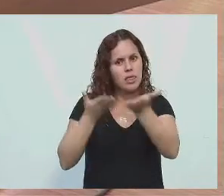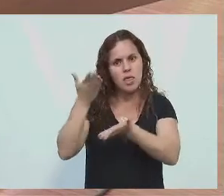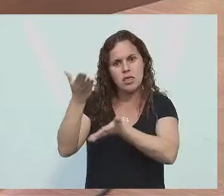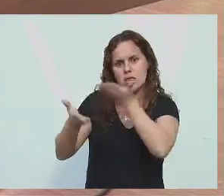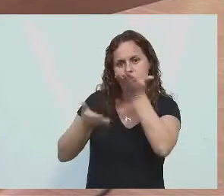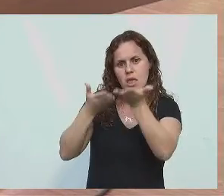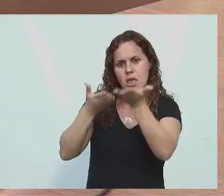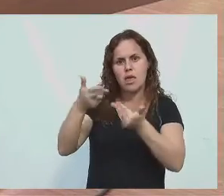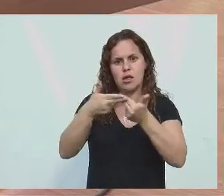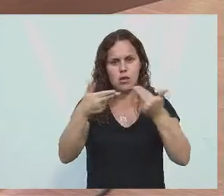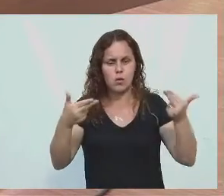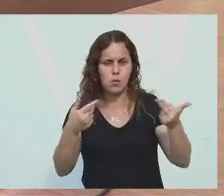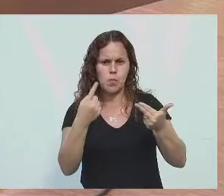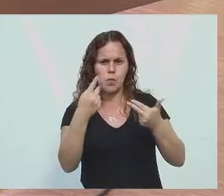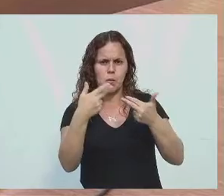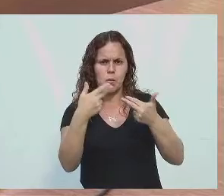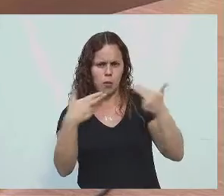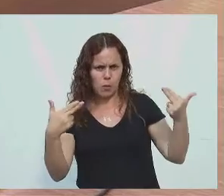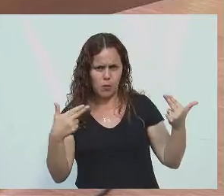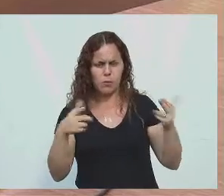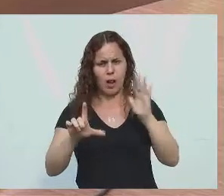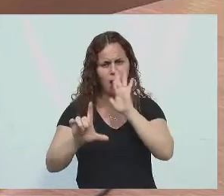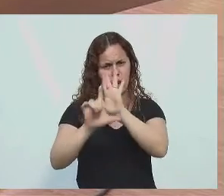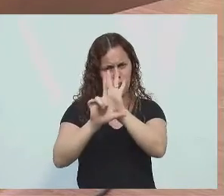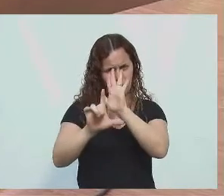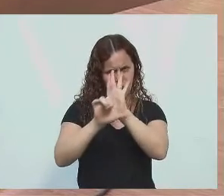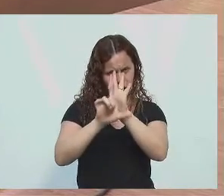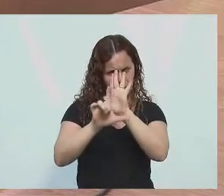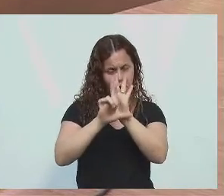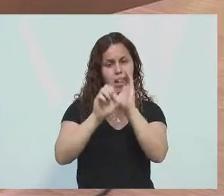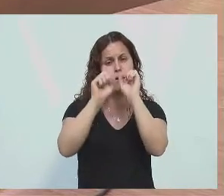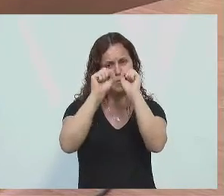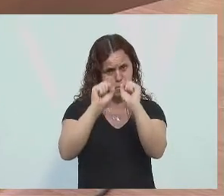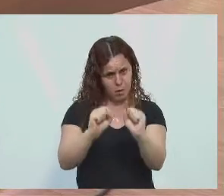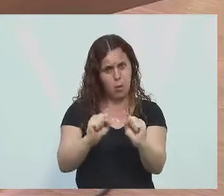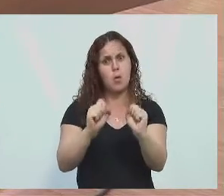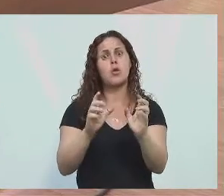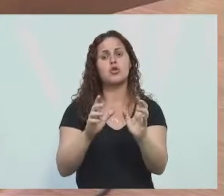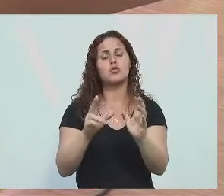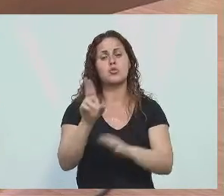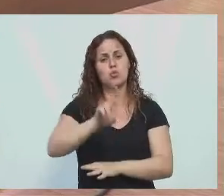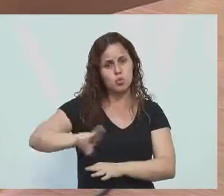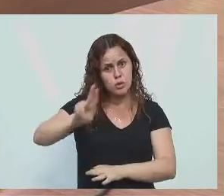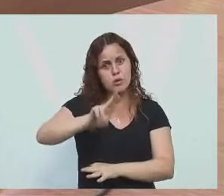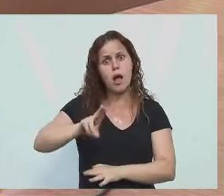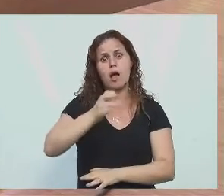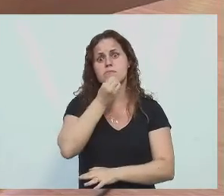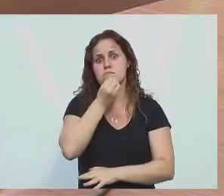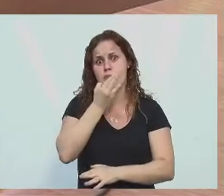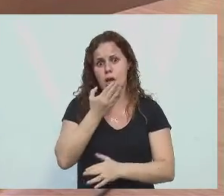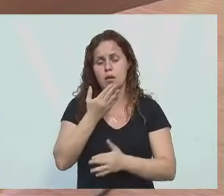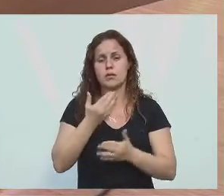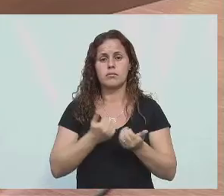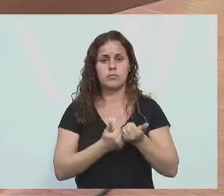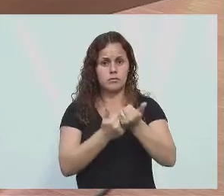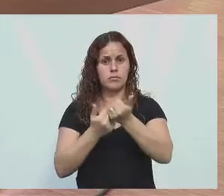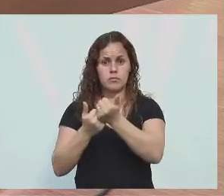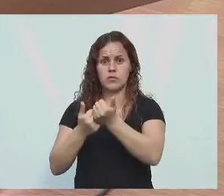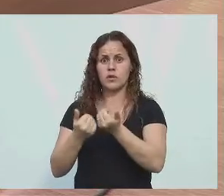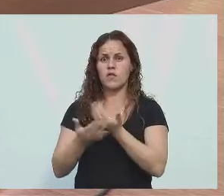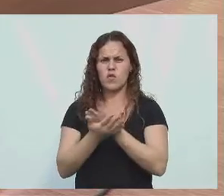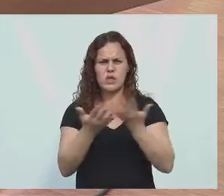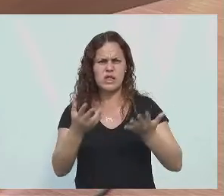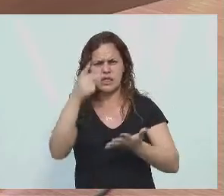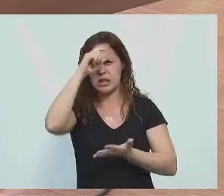Então, isso é uma coisa, é uma lei que vocês podem usar em benefício de vocês. Claro, vocês é que vão